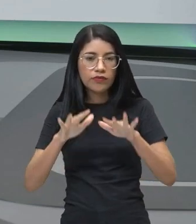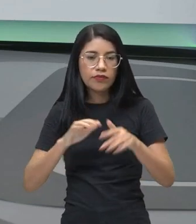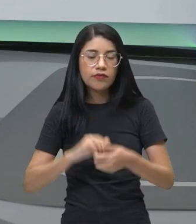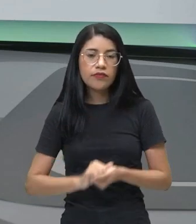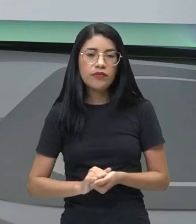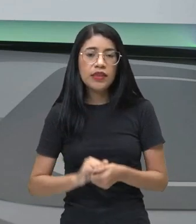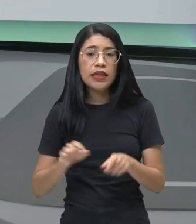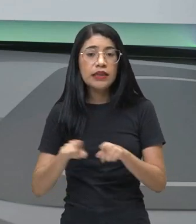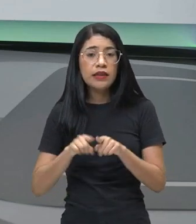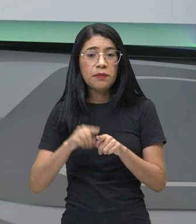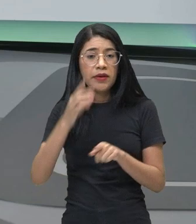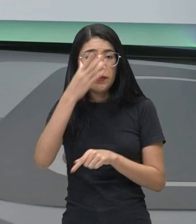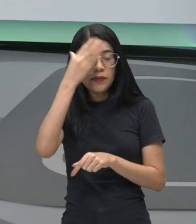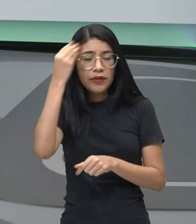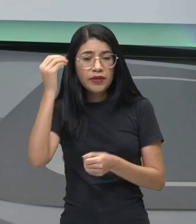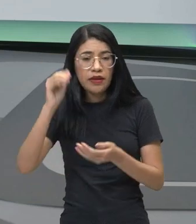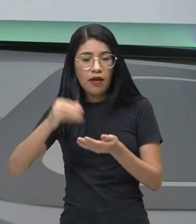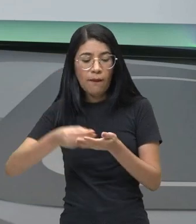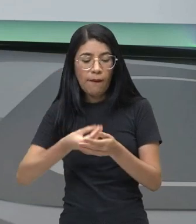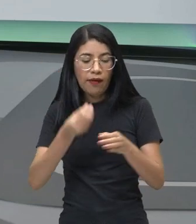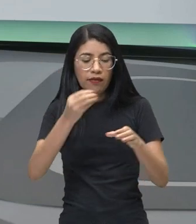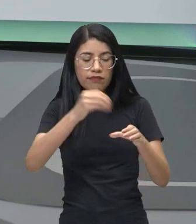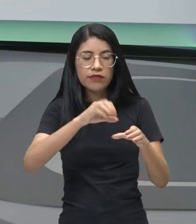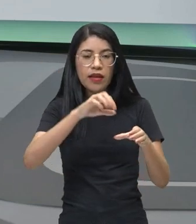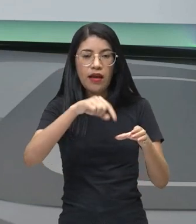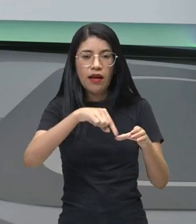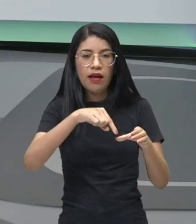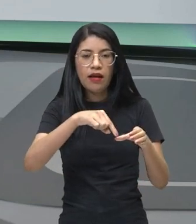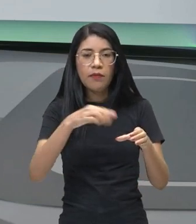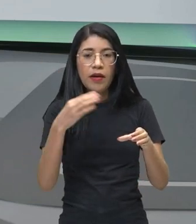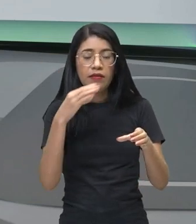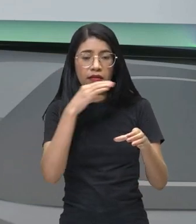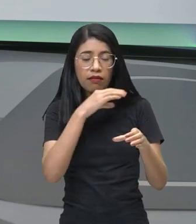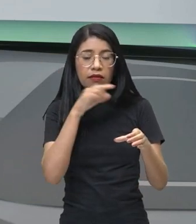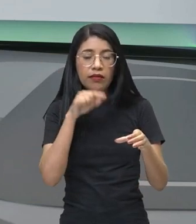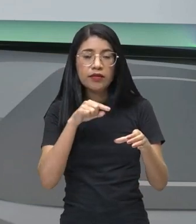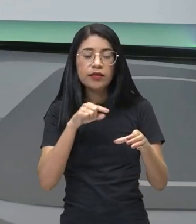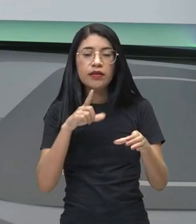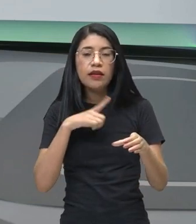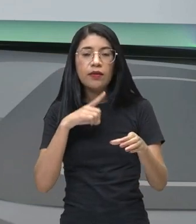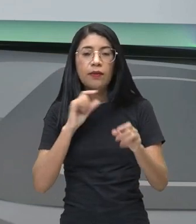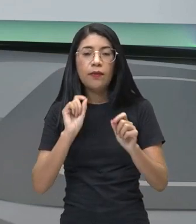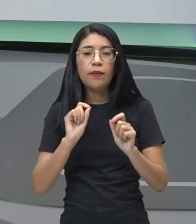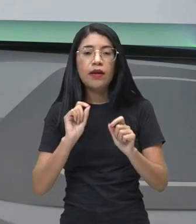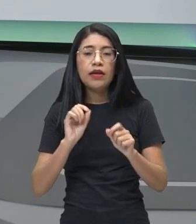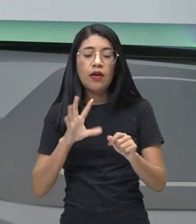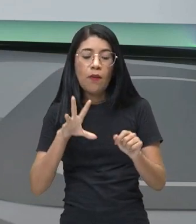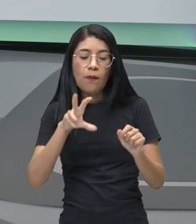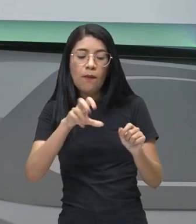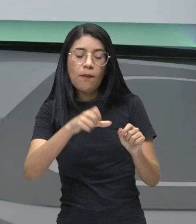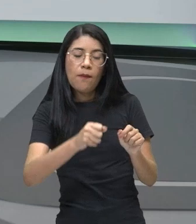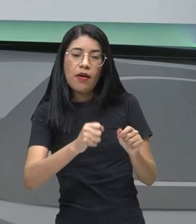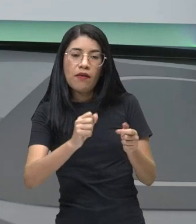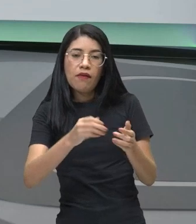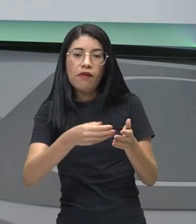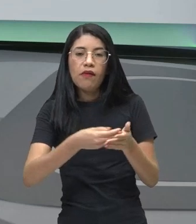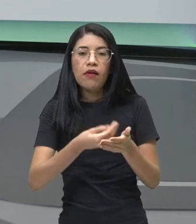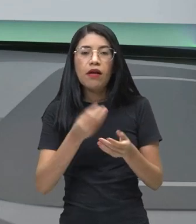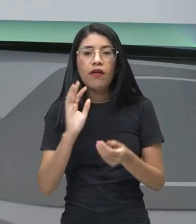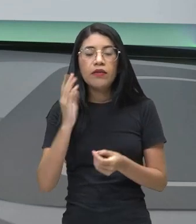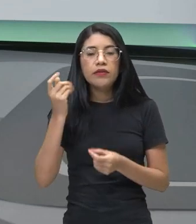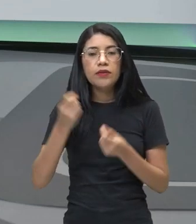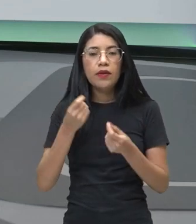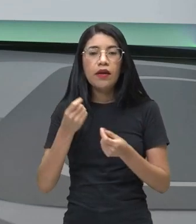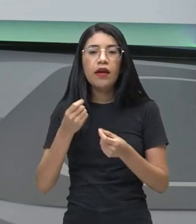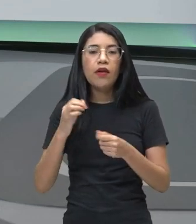eu esquecer uma colher dentro de uma panela aquecida, se eu for pegar essa colher, há esse tipo